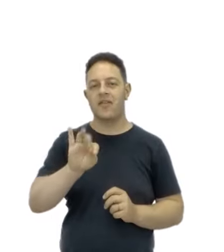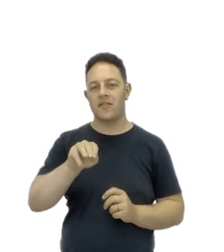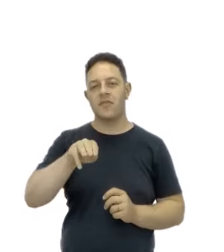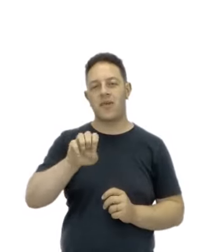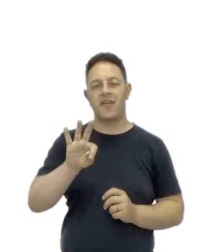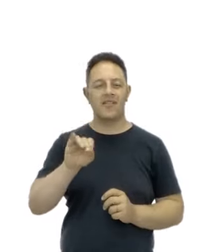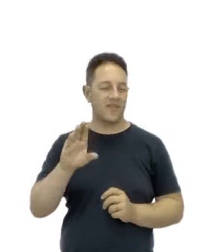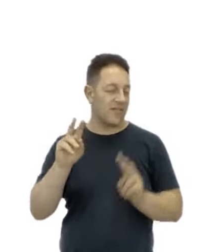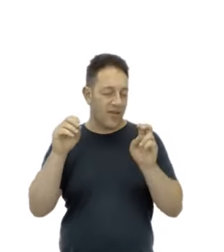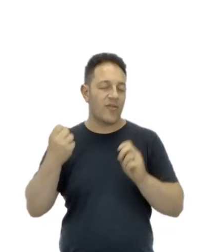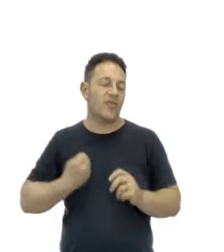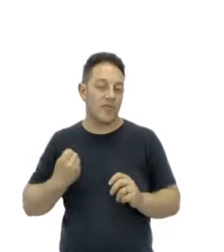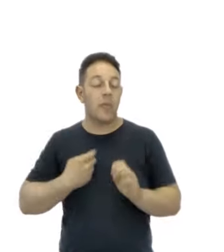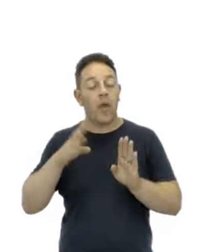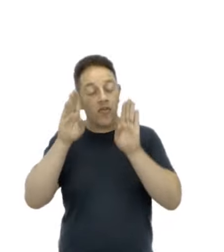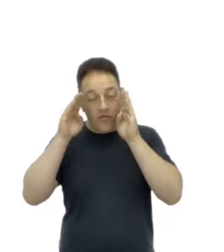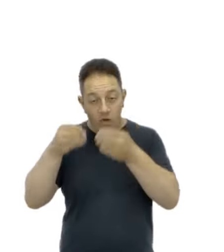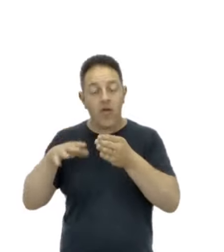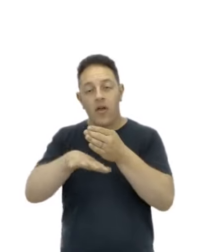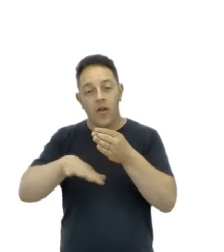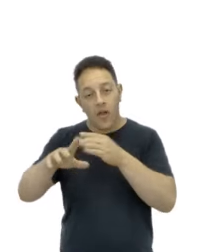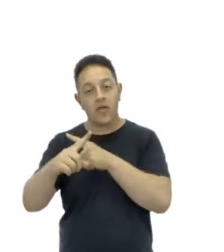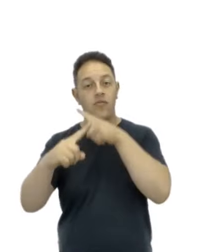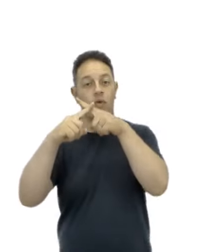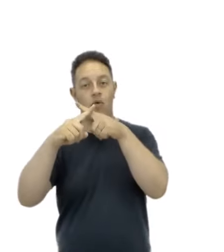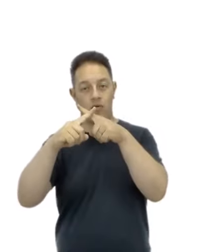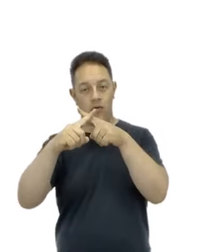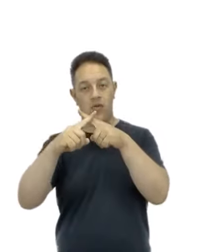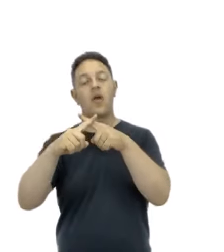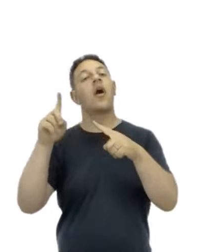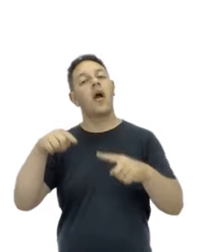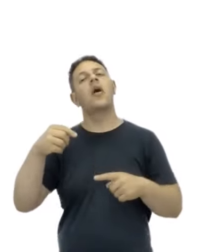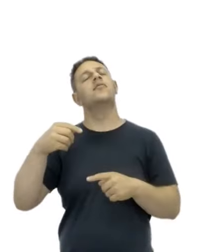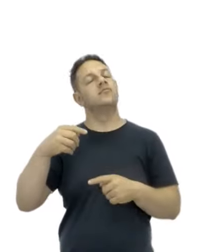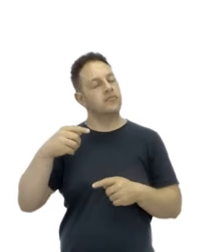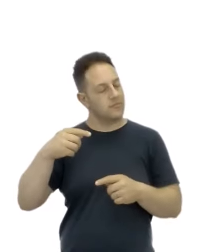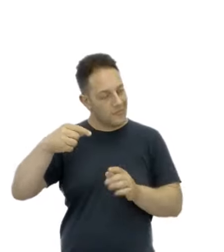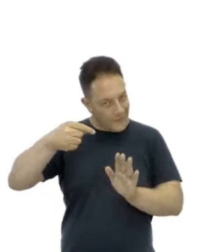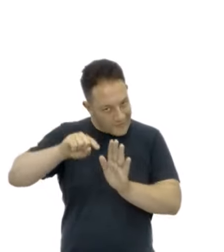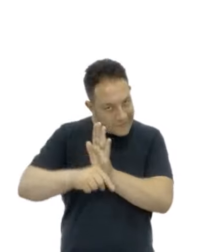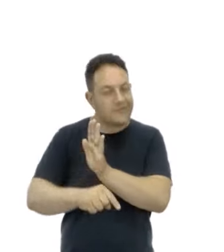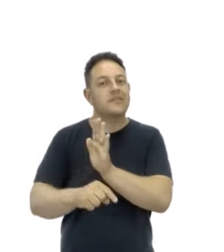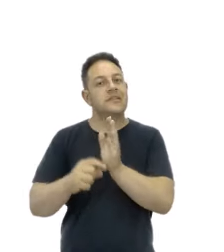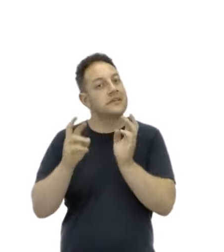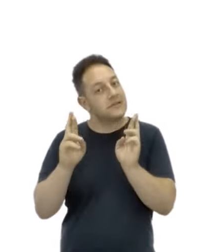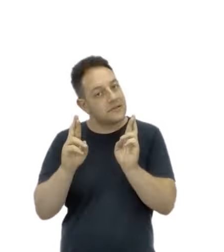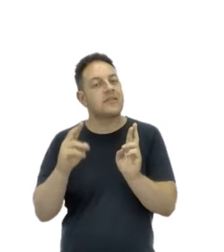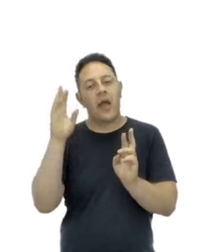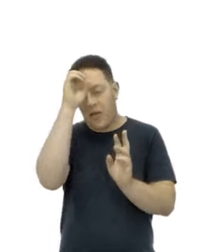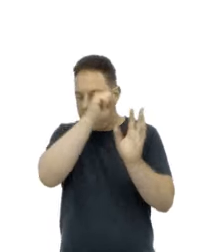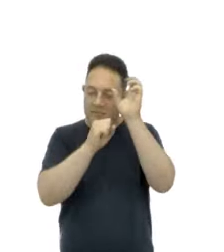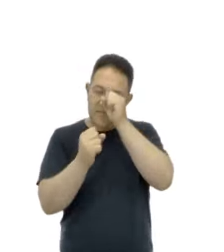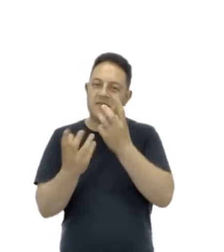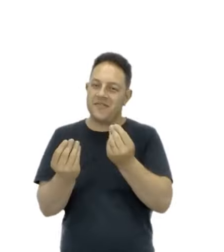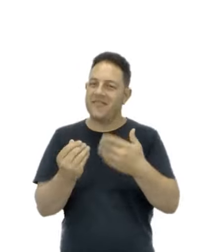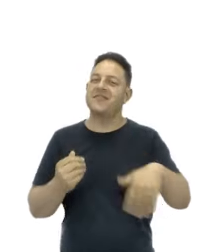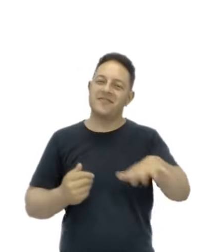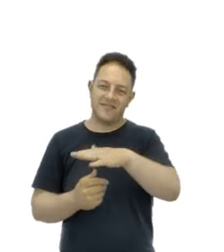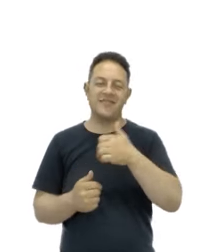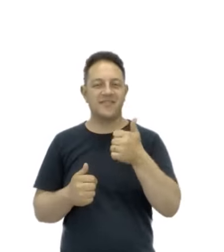anteriormente, com foco no campo multiplicativo. Um percurso longo e espero que de muito aprendizado para todos